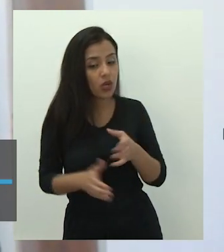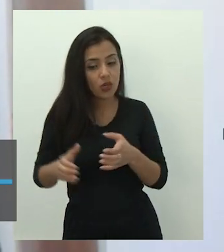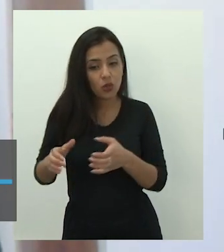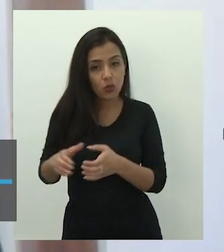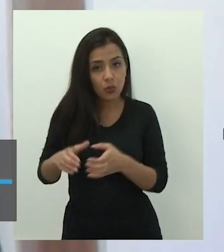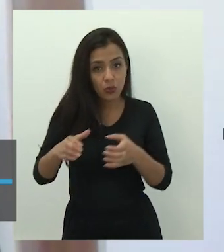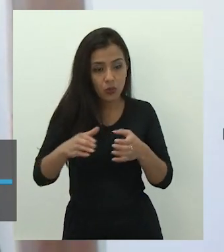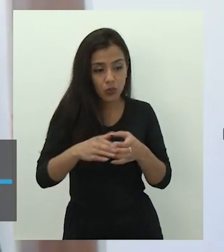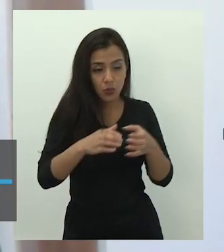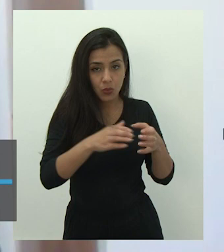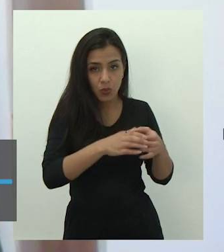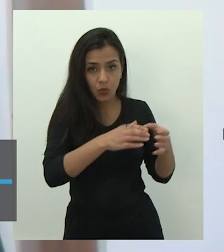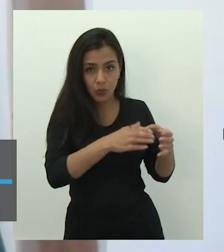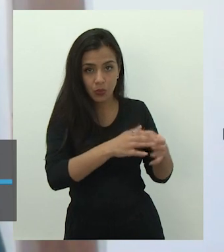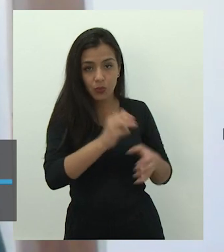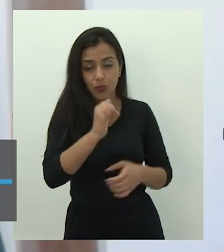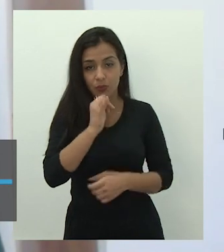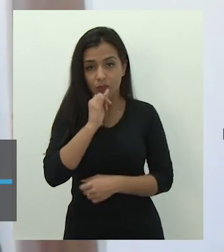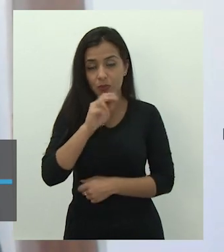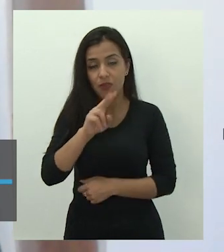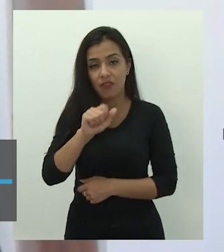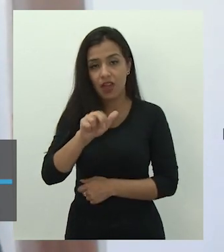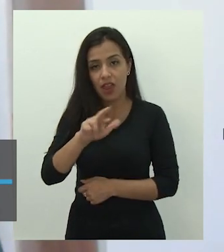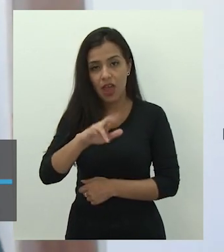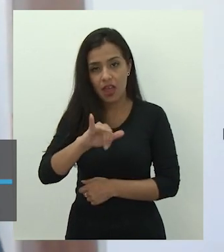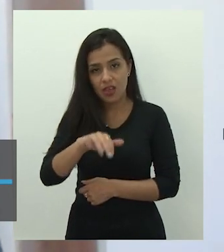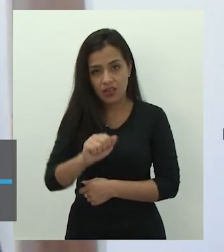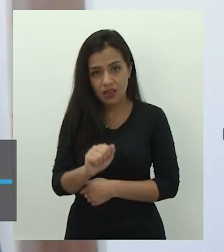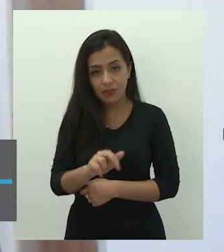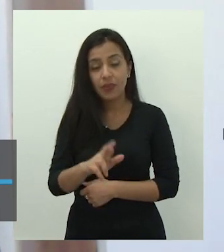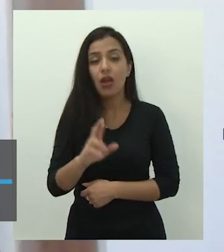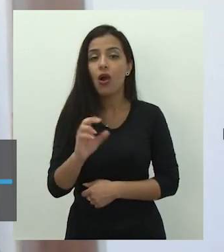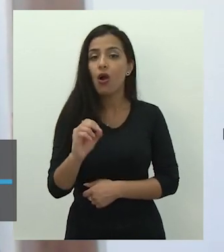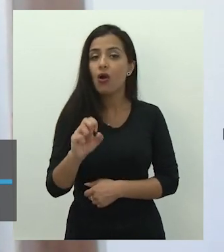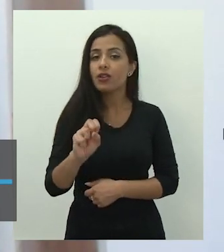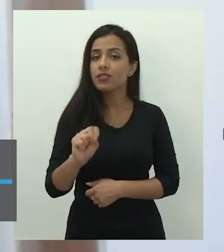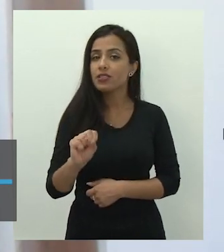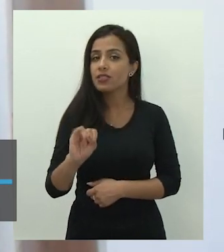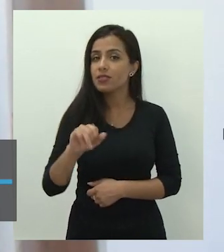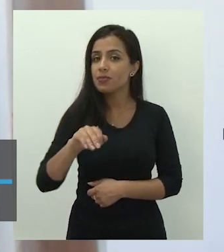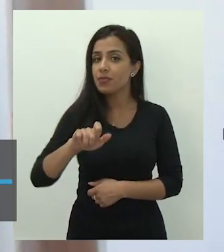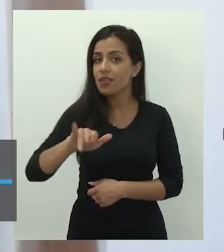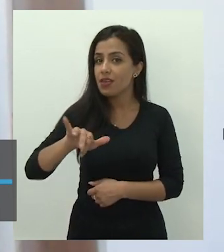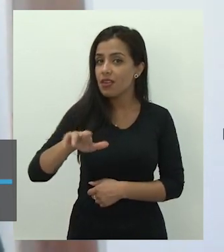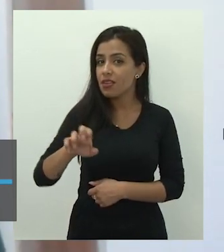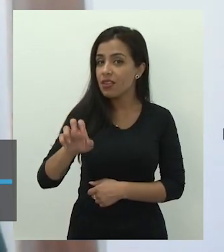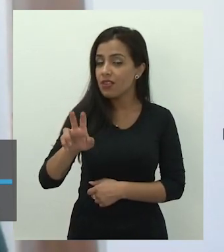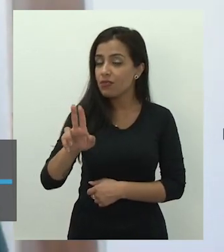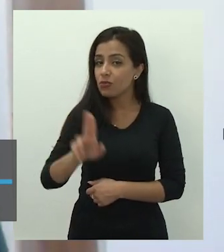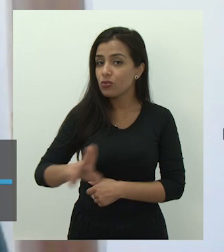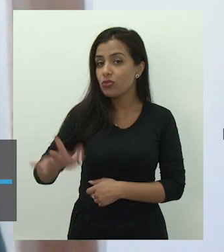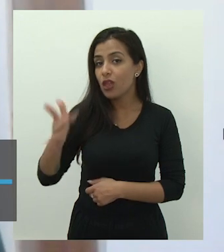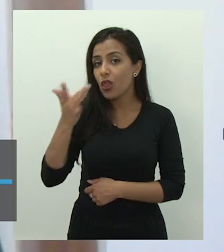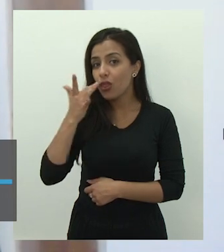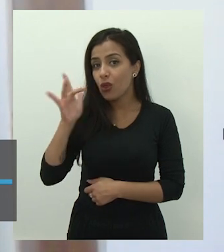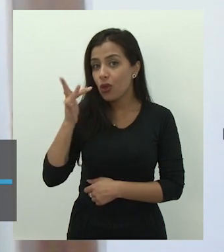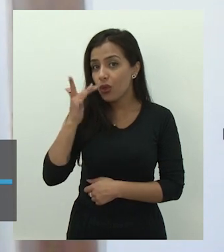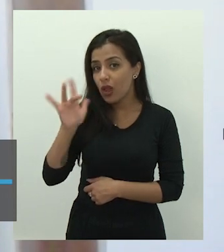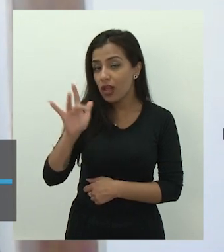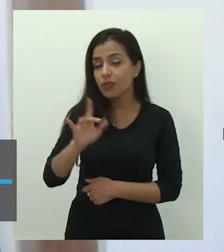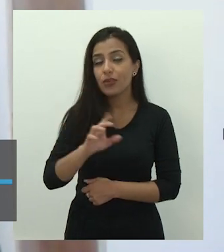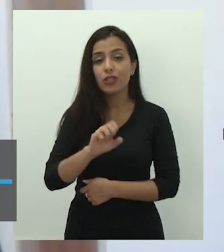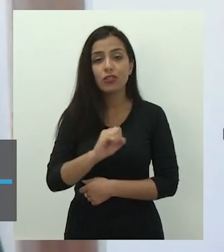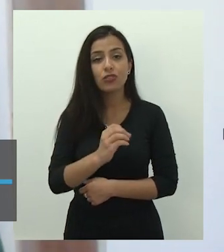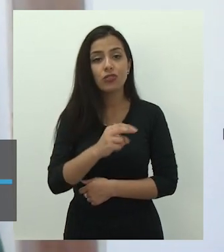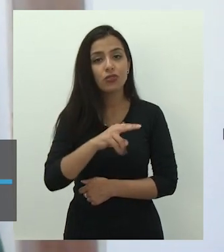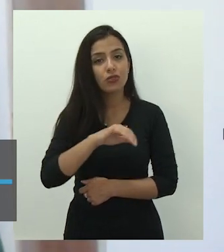algumas pessoas aí. A professora Valéria falou agrupamento. Rosimeire falou material dourado em números móveis. A Sônia falou